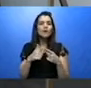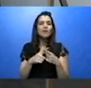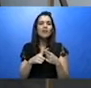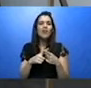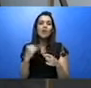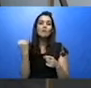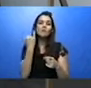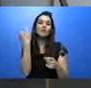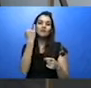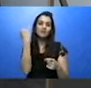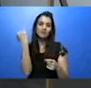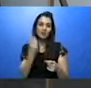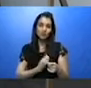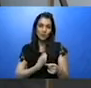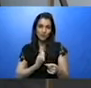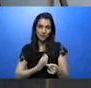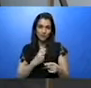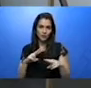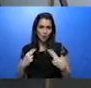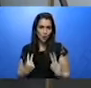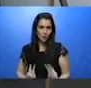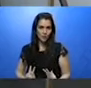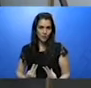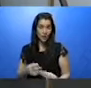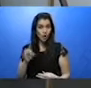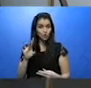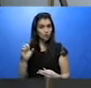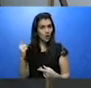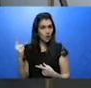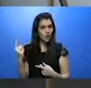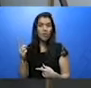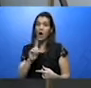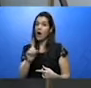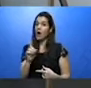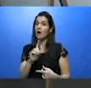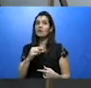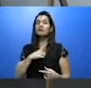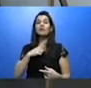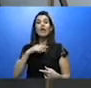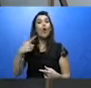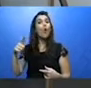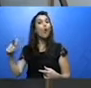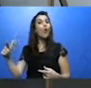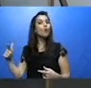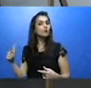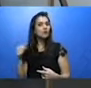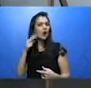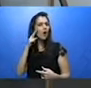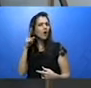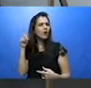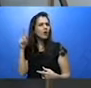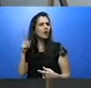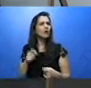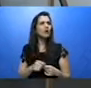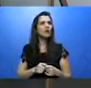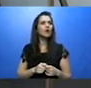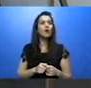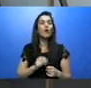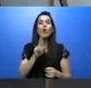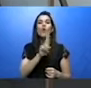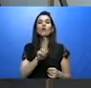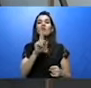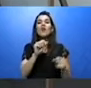muito importante para nós. Só essa que é importante? Não, nós temos mais. Olha aqui, unidades de medida